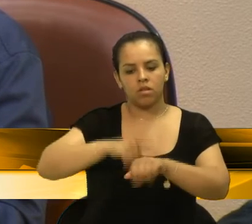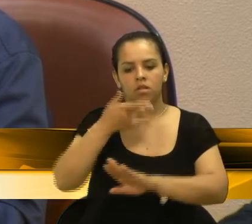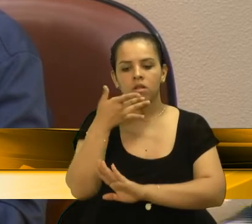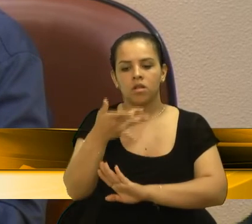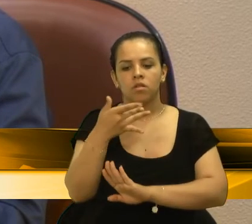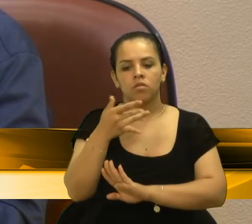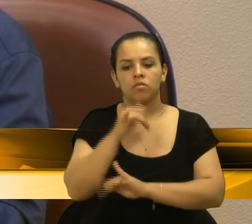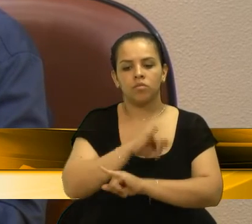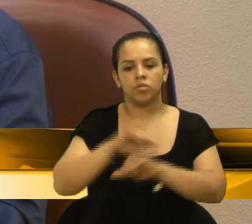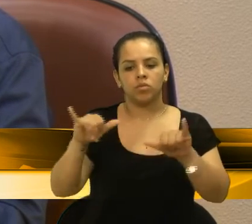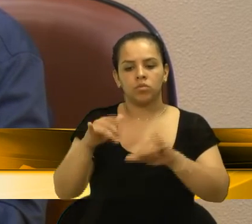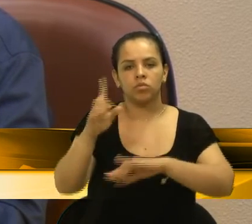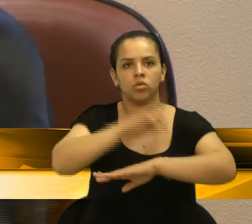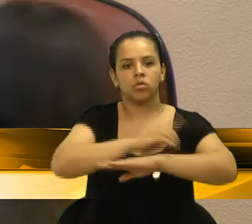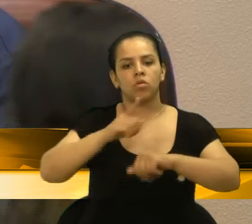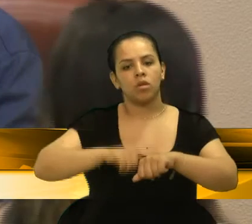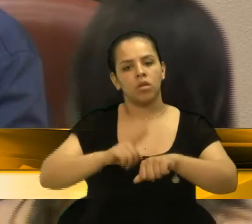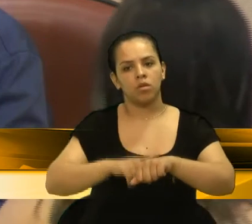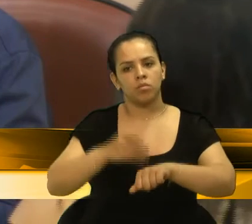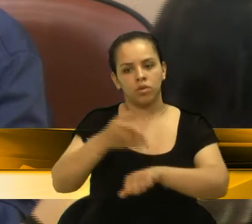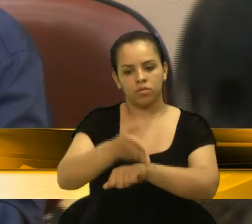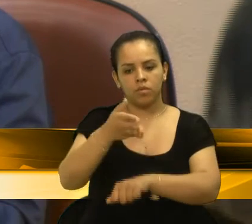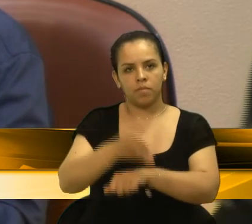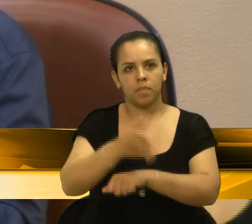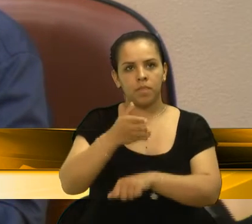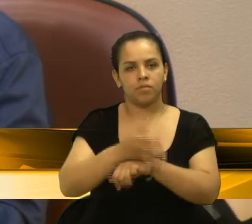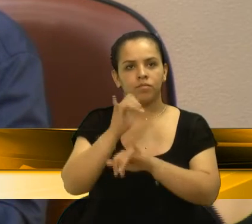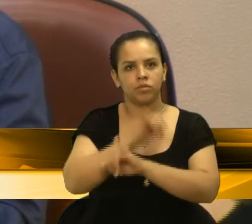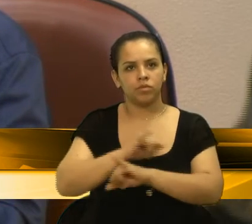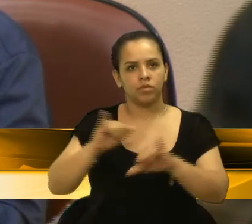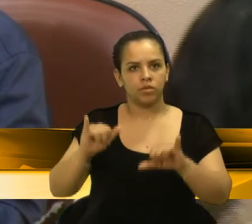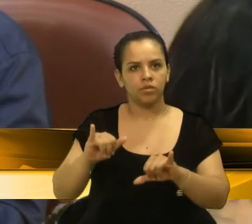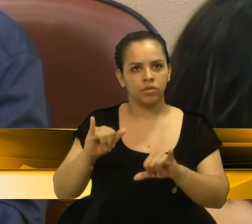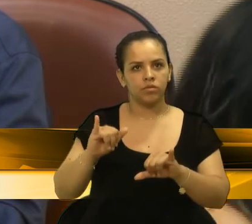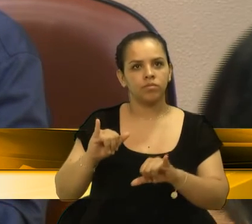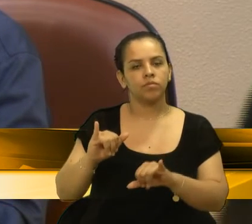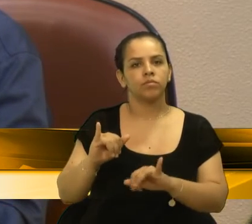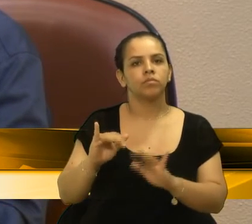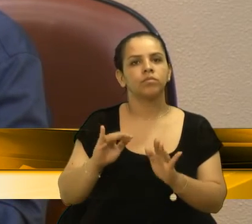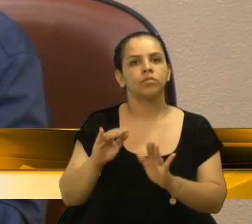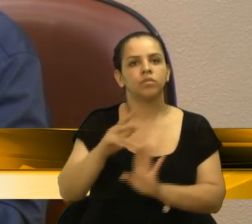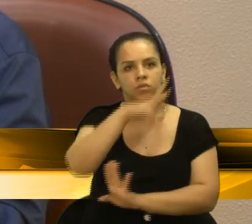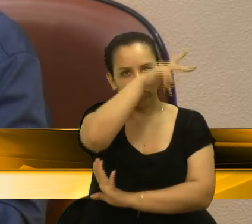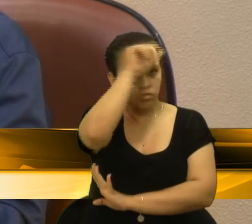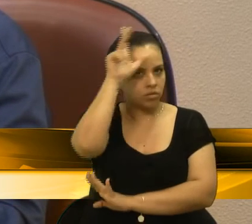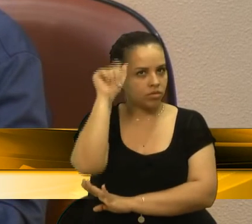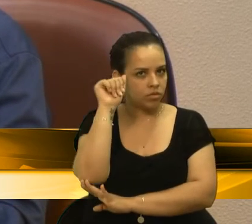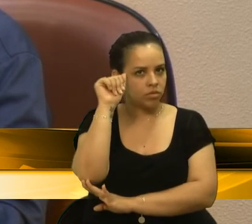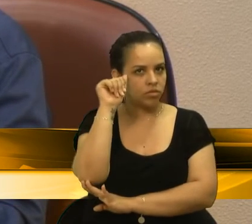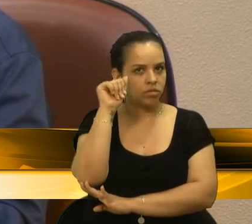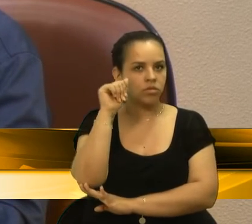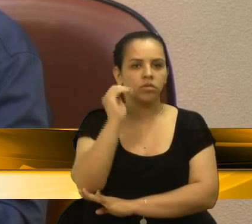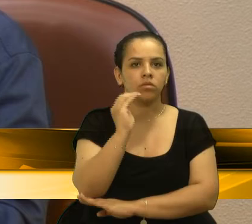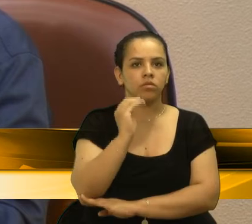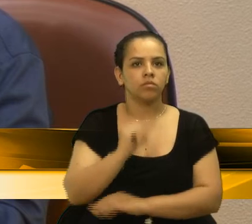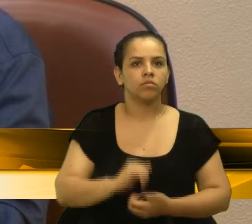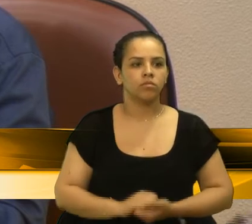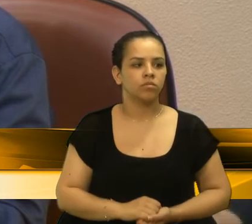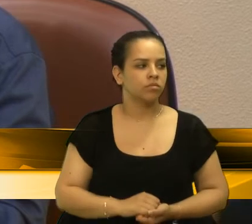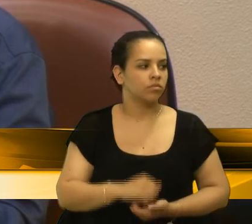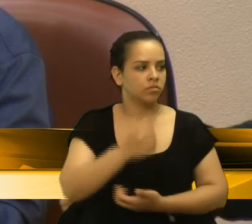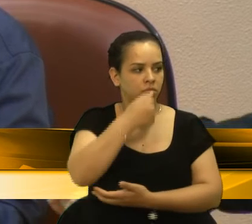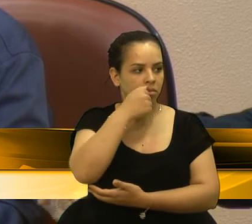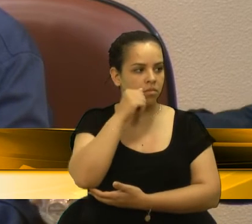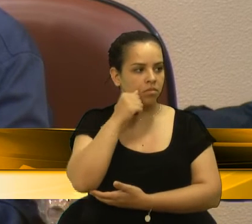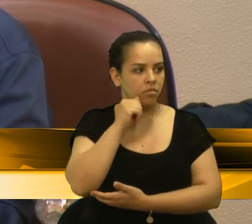documento informando a data e horário em que deverá comparecer. O presidente da comissão informou que está designando a oitiva do prefeito, solicitando à vereadora Paula Cristina Iores